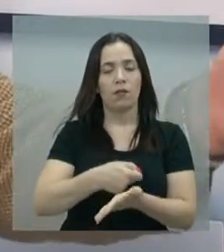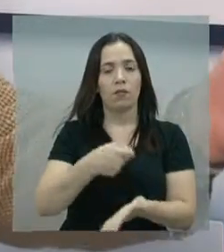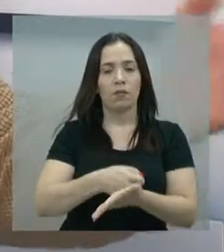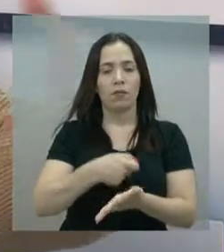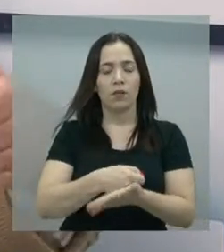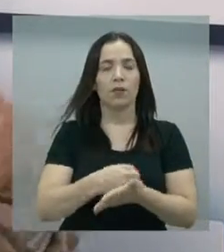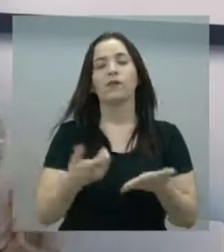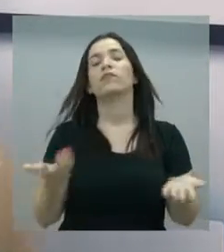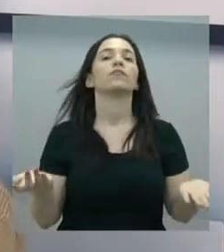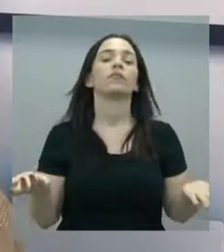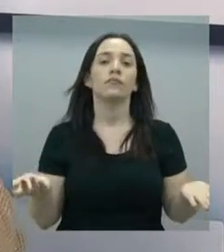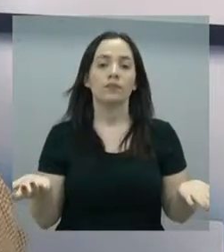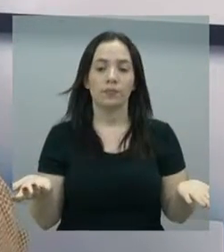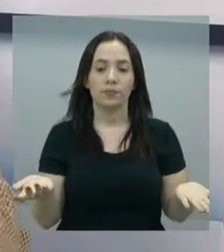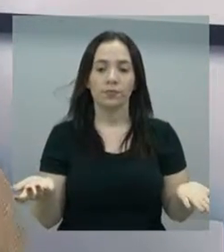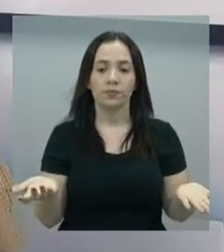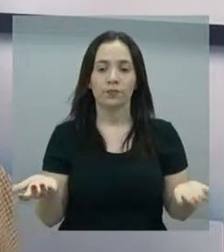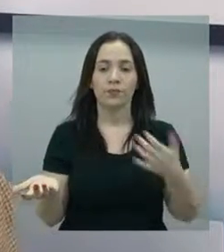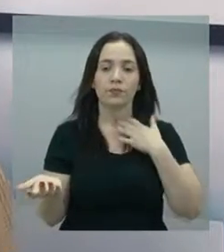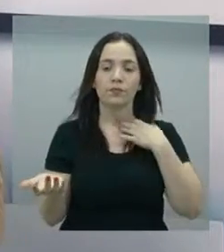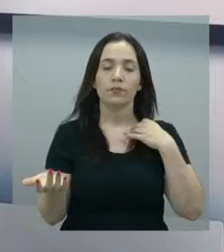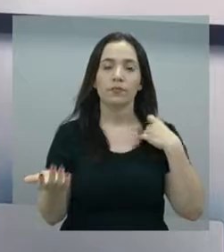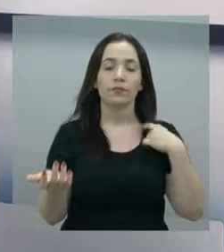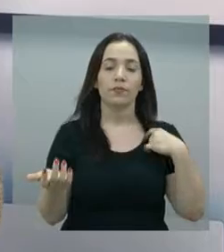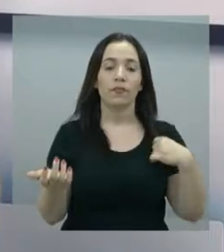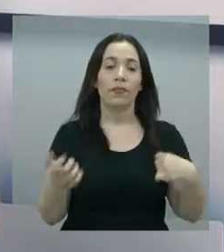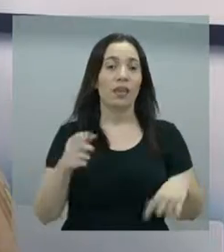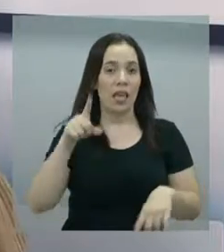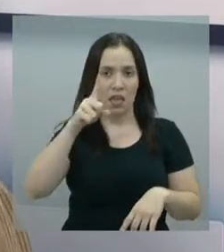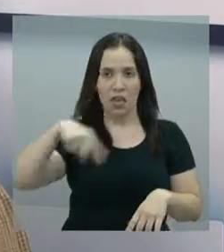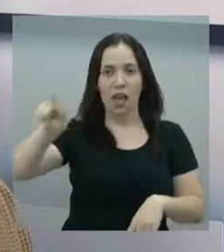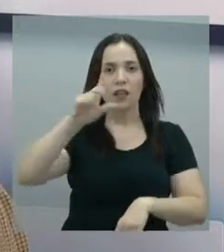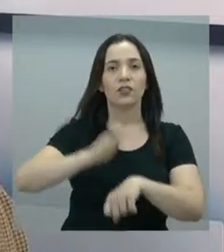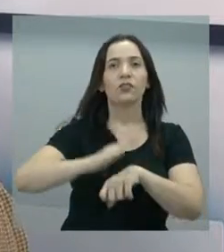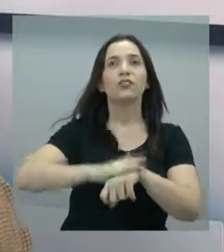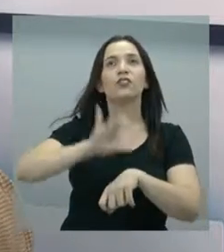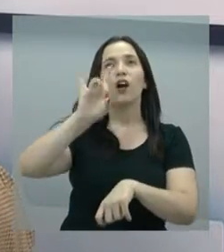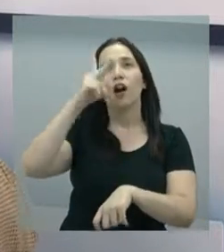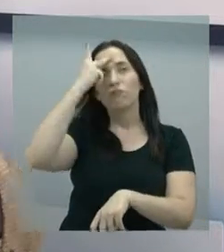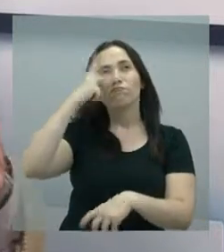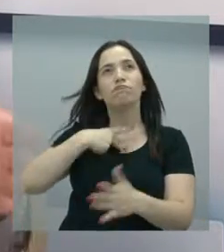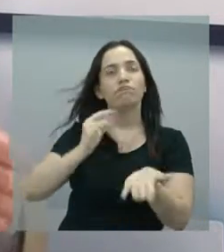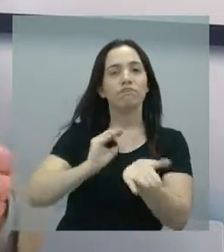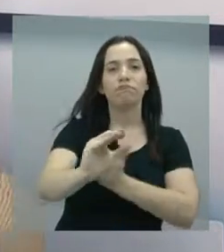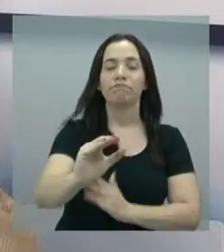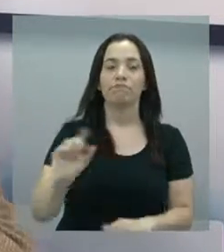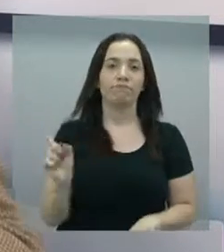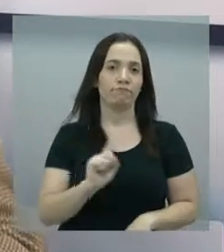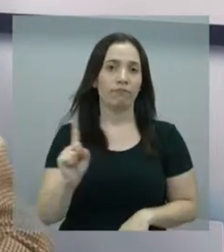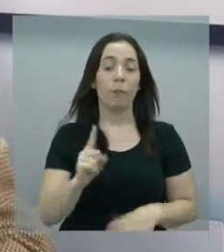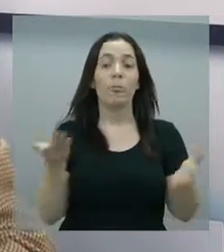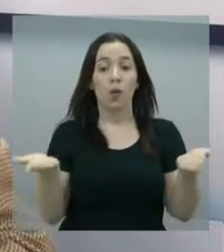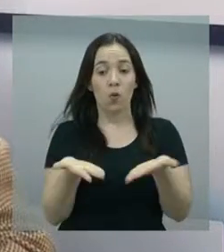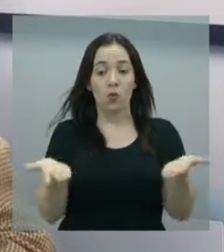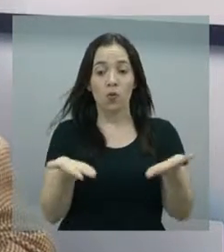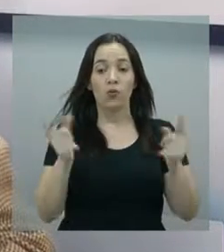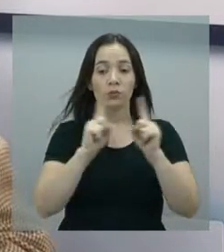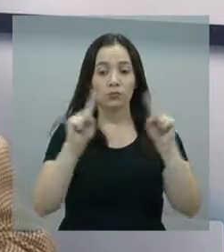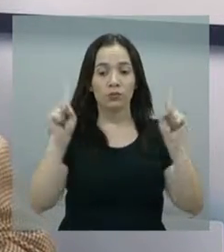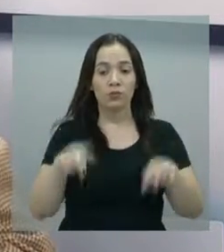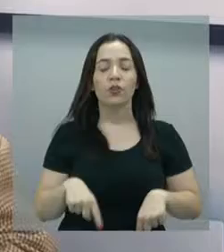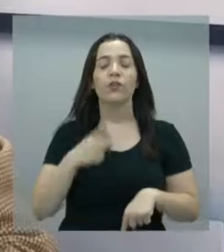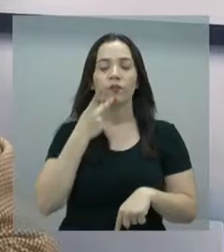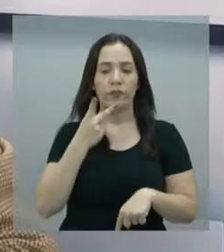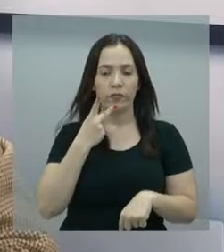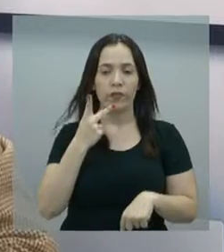que estou falando, nessa pacote, mexer na lei. Porque se mexer, eles não vão aplicar 25% na educação. Né? Hoje, o pacote do Paulo Guedes aí